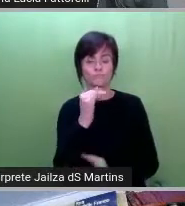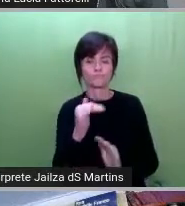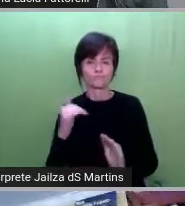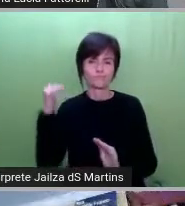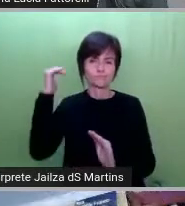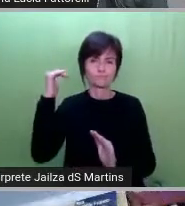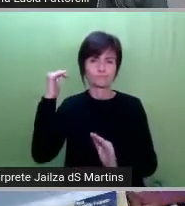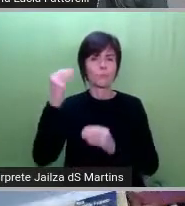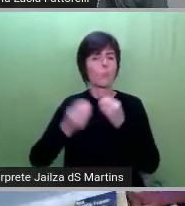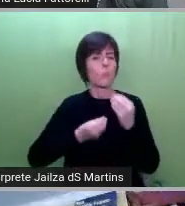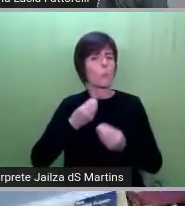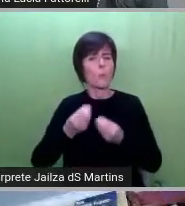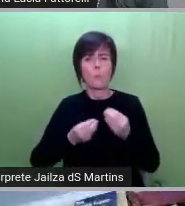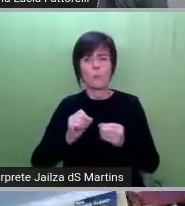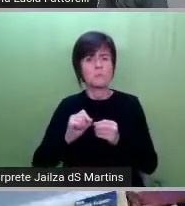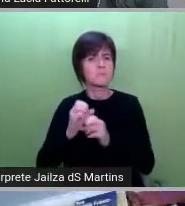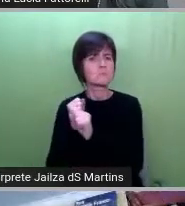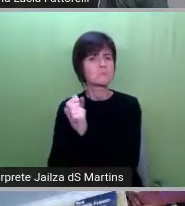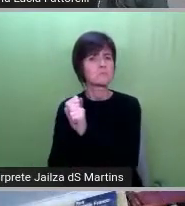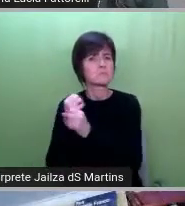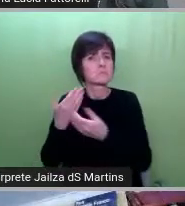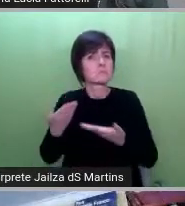Olha como é que se determina